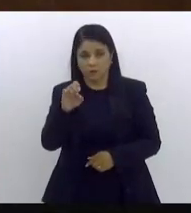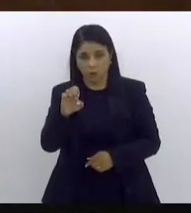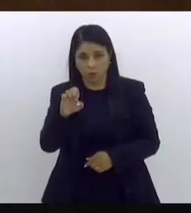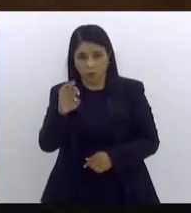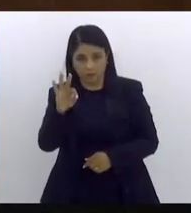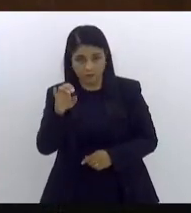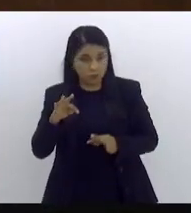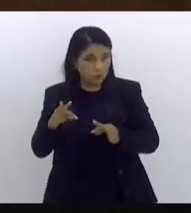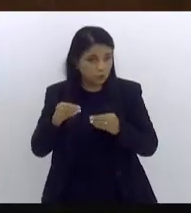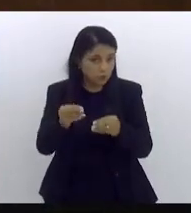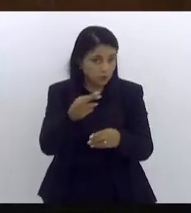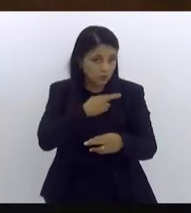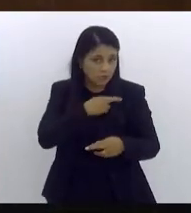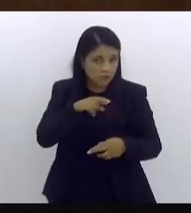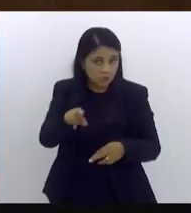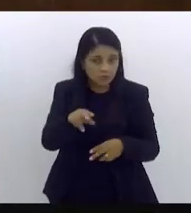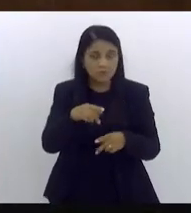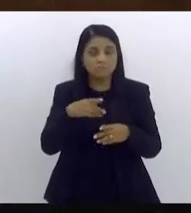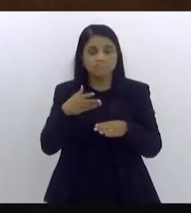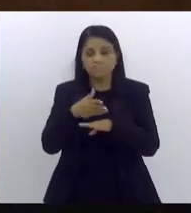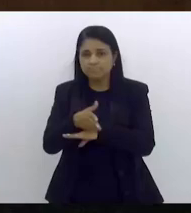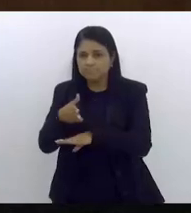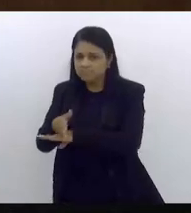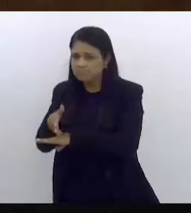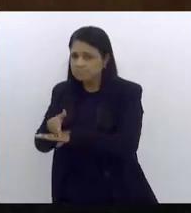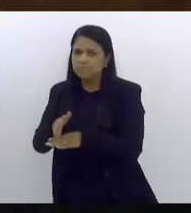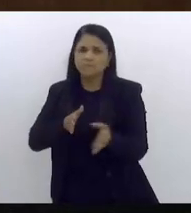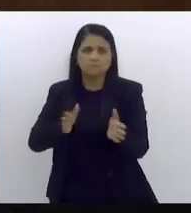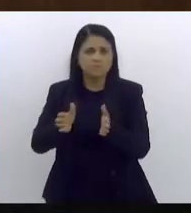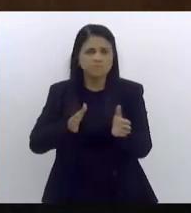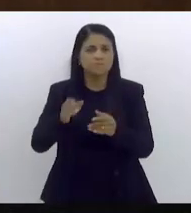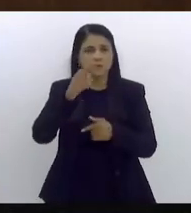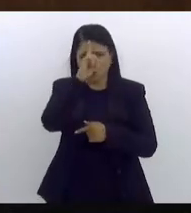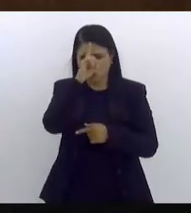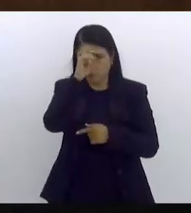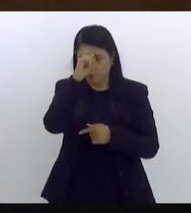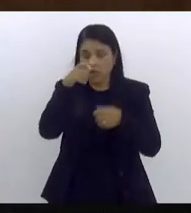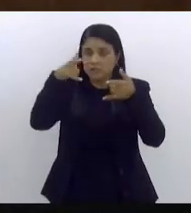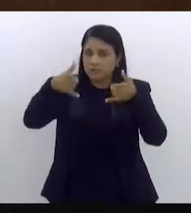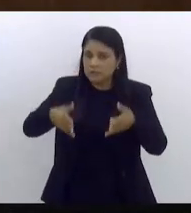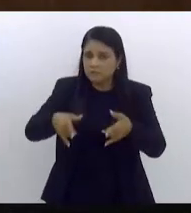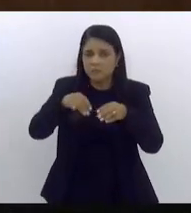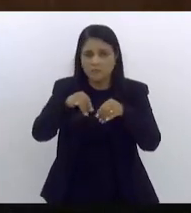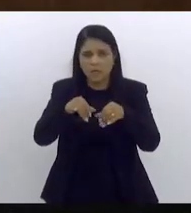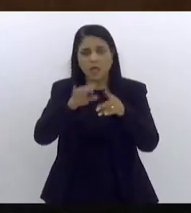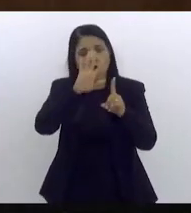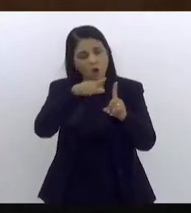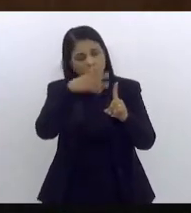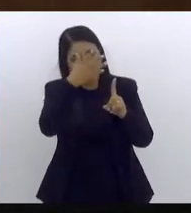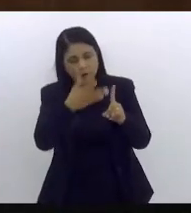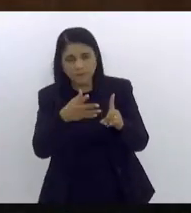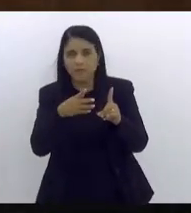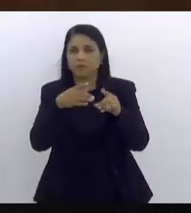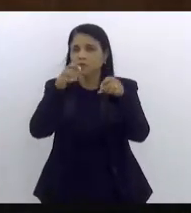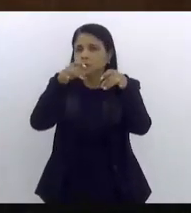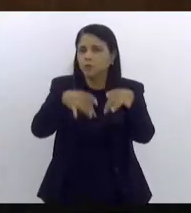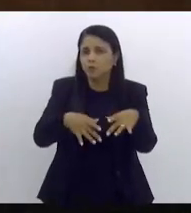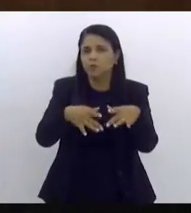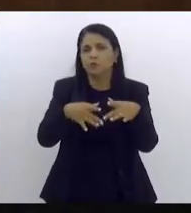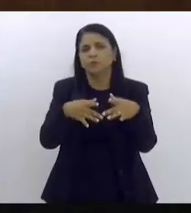tenham acesso aos hospitais e aos cemitérios para prestarem a sua última homenagem aos seus entes